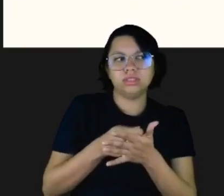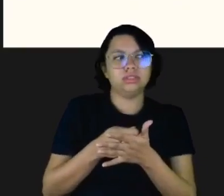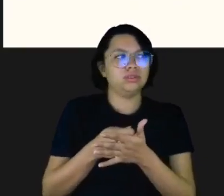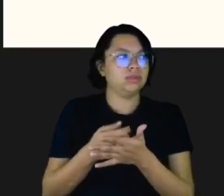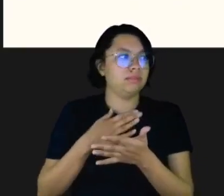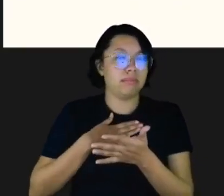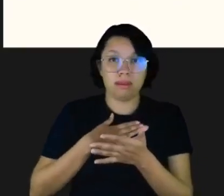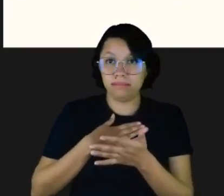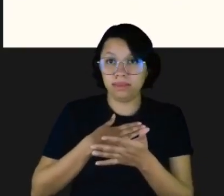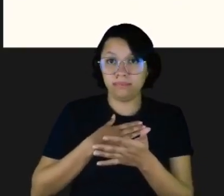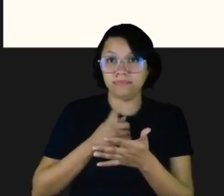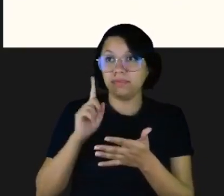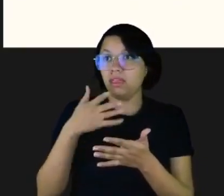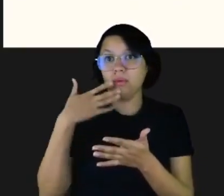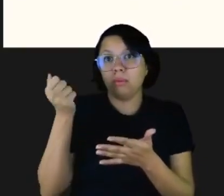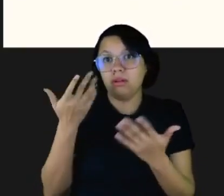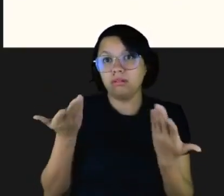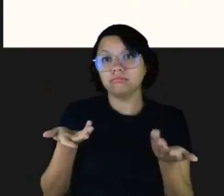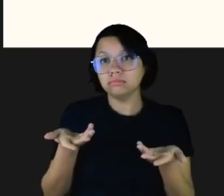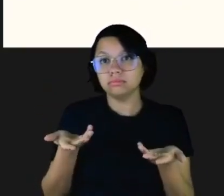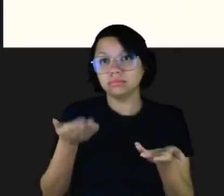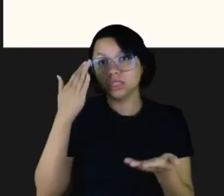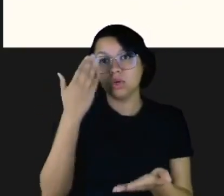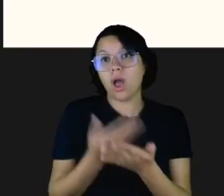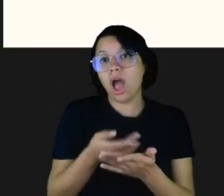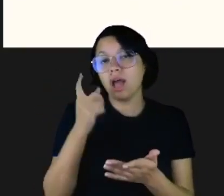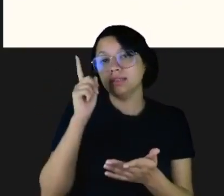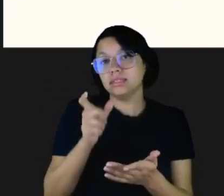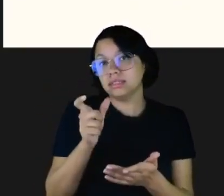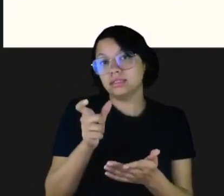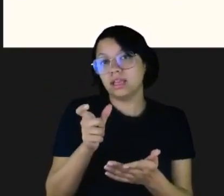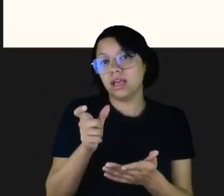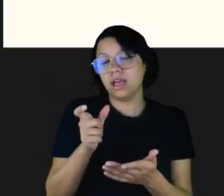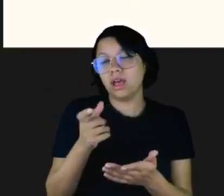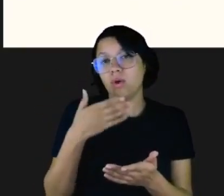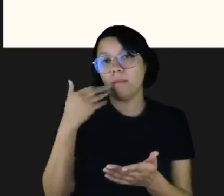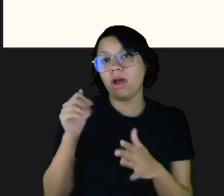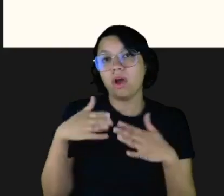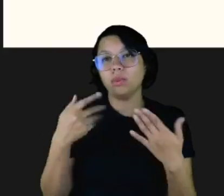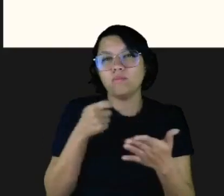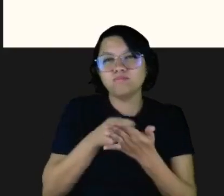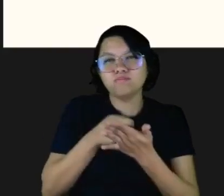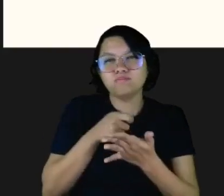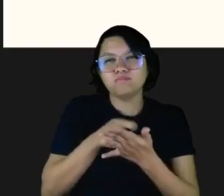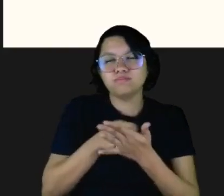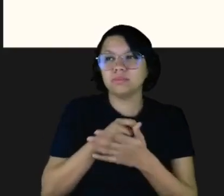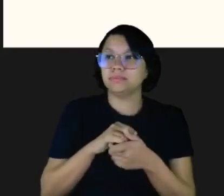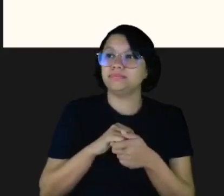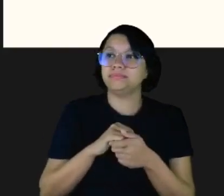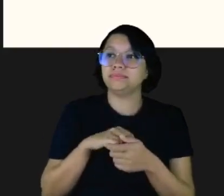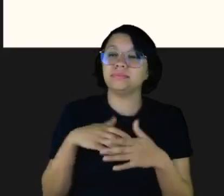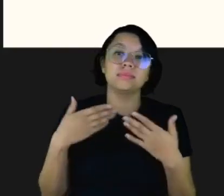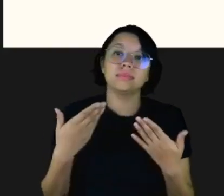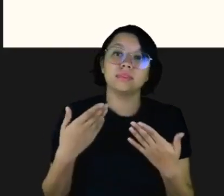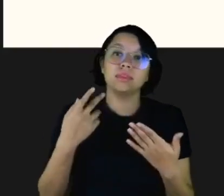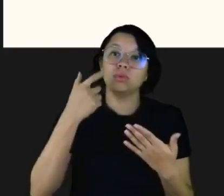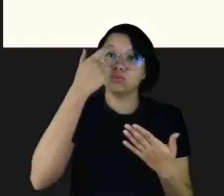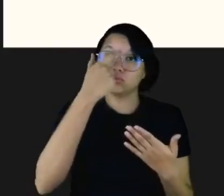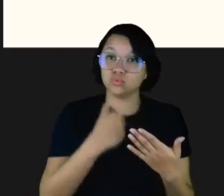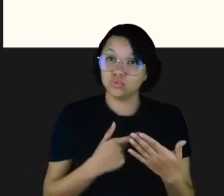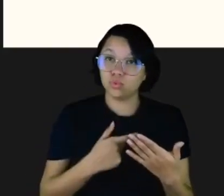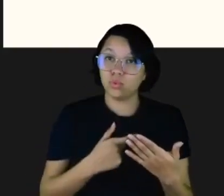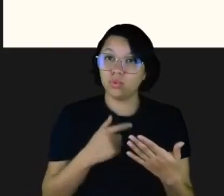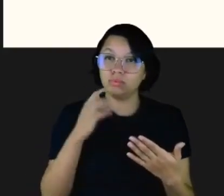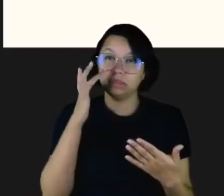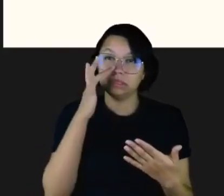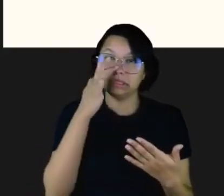para mim, é o melhor. Eu acredito ser o melhor, então eu vou insistir. Então, nós somos